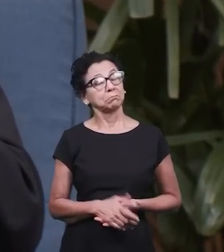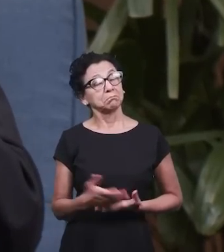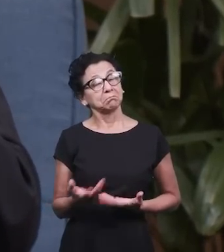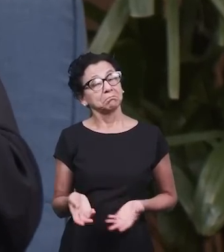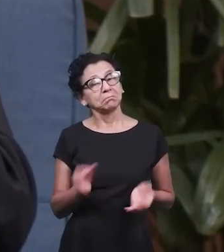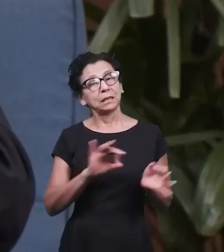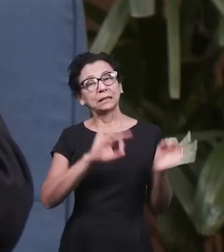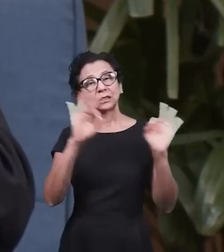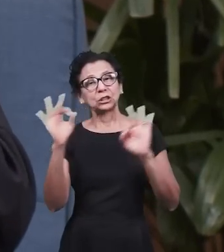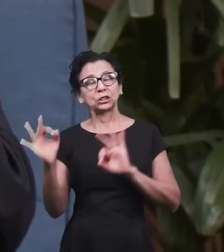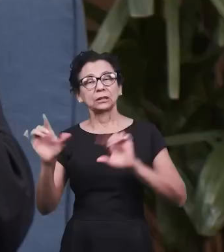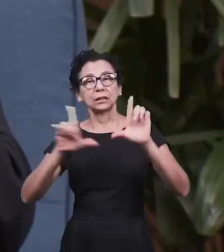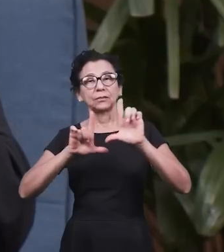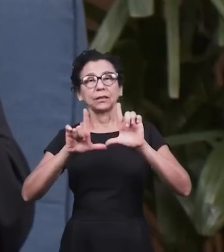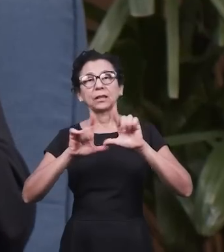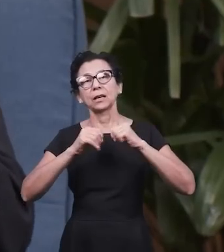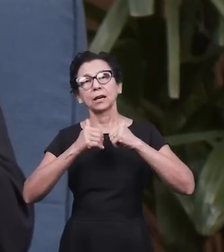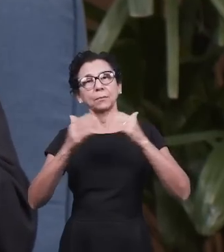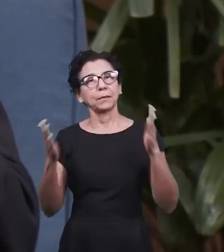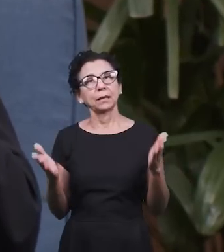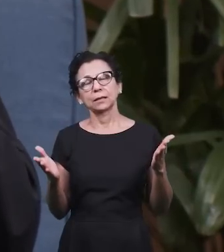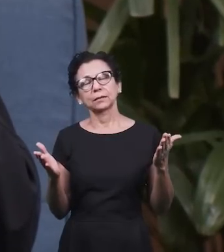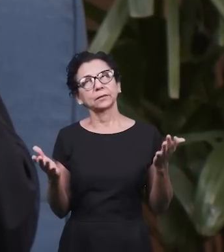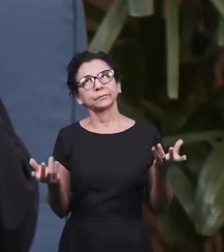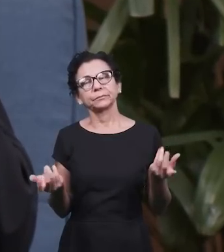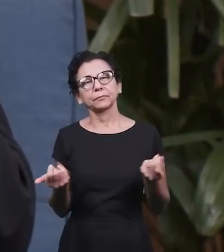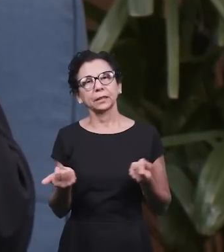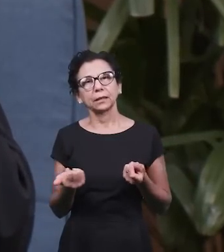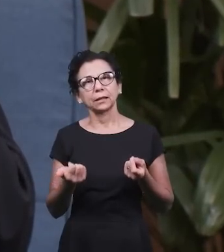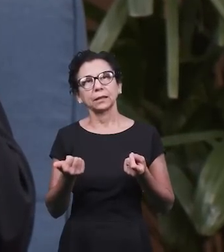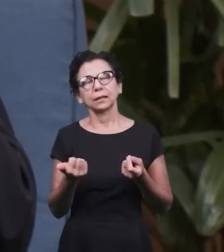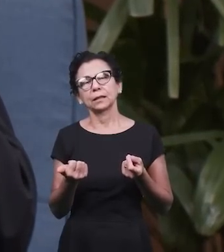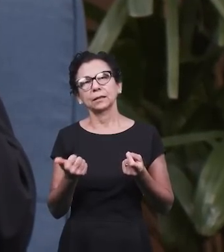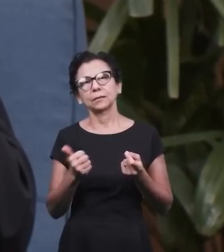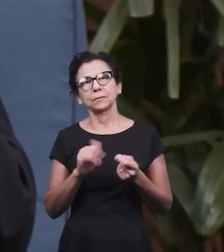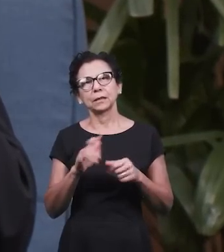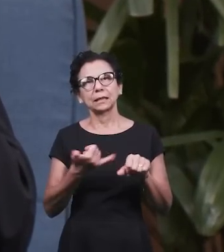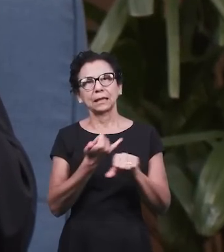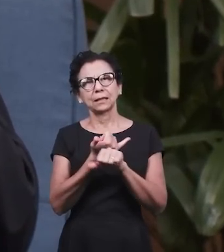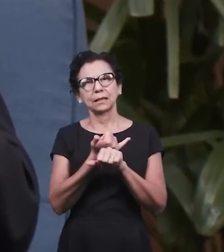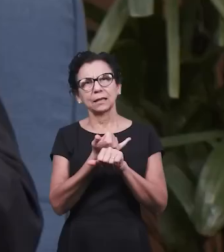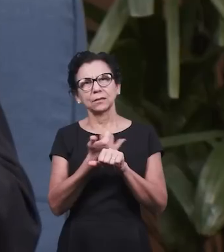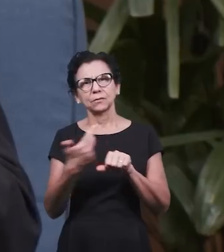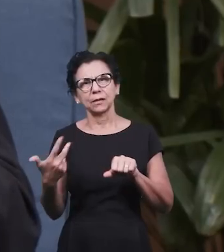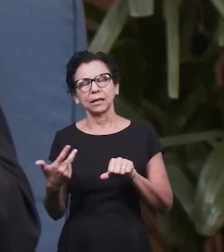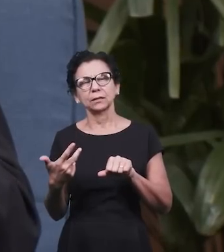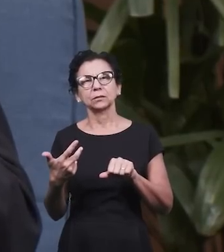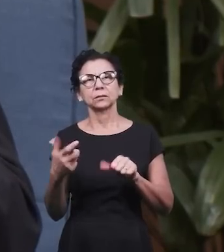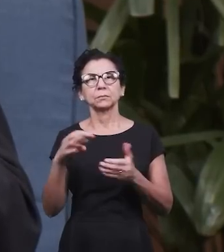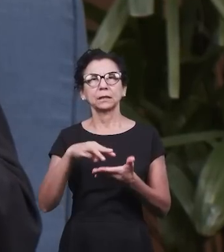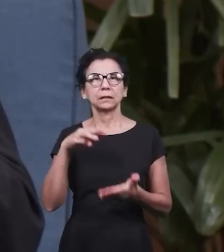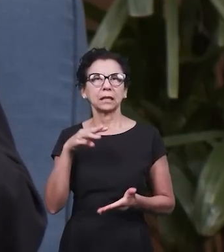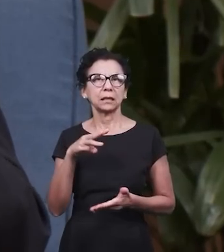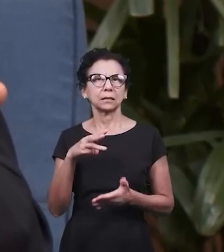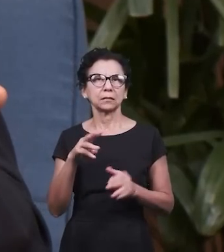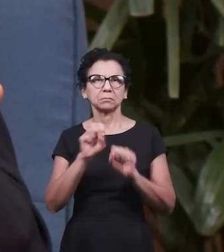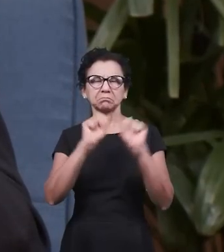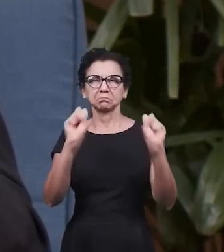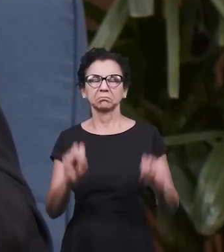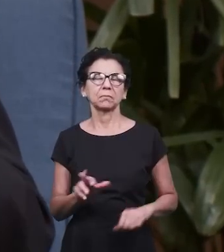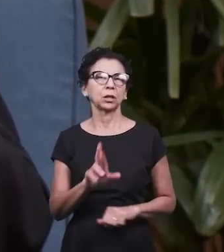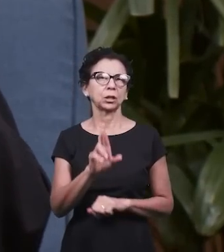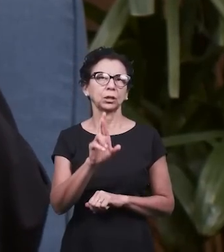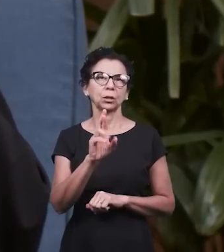pode estar nos vendo pela TV aberta, você pode estar nos vendo pelos canais da Igreja Cristã Maranata, no sistema RO